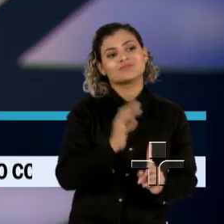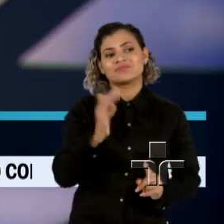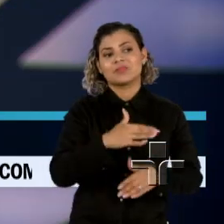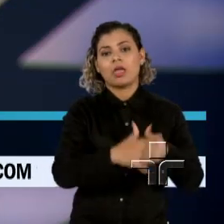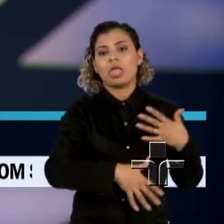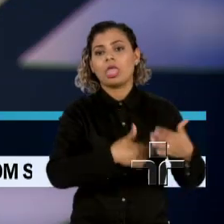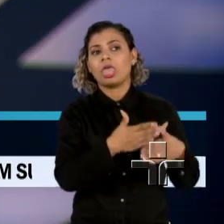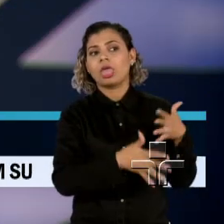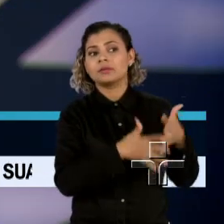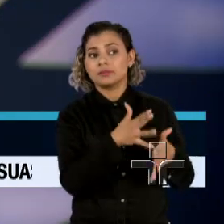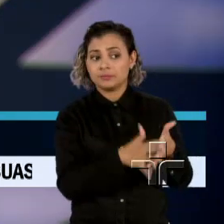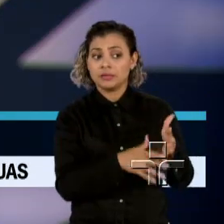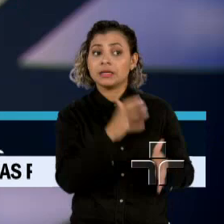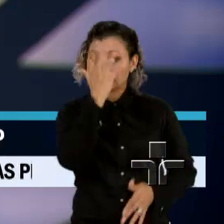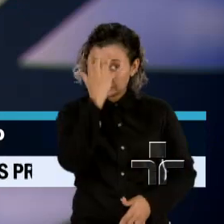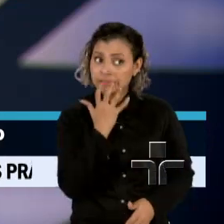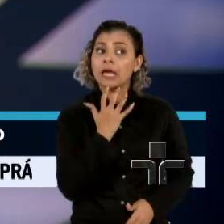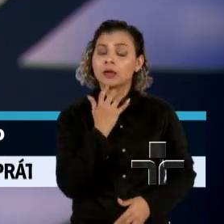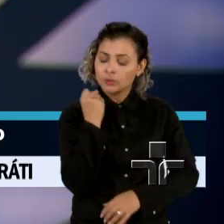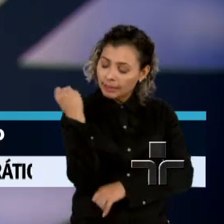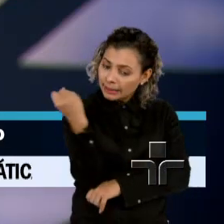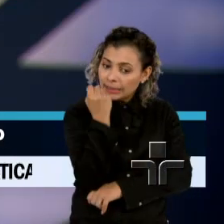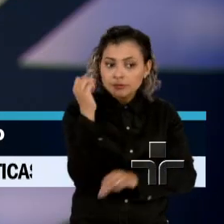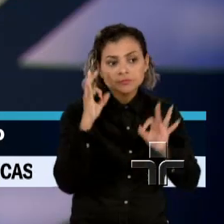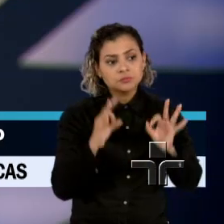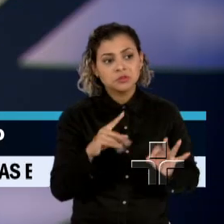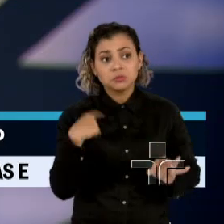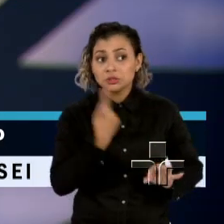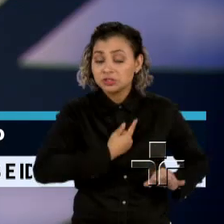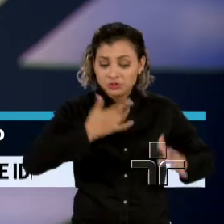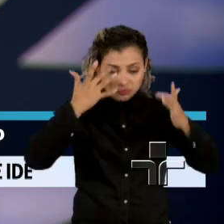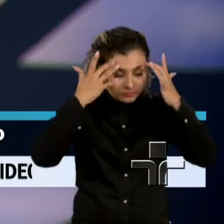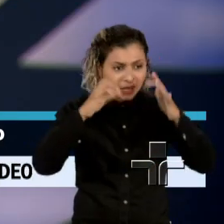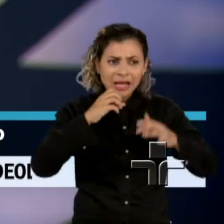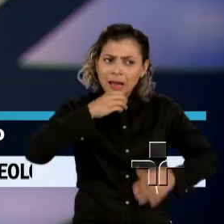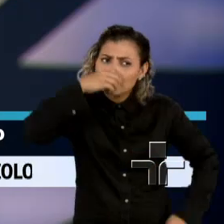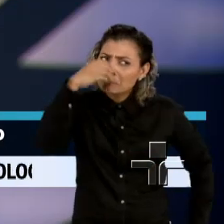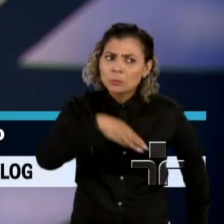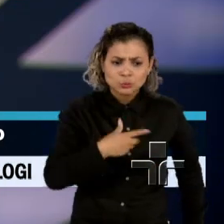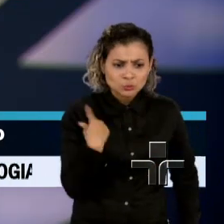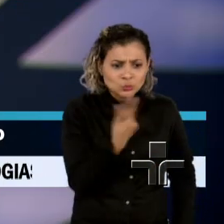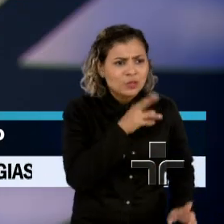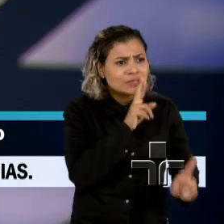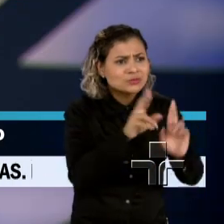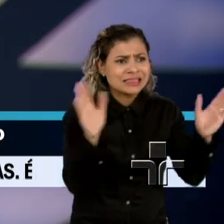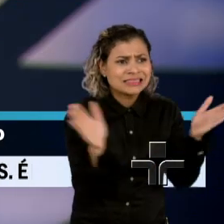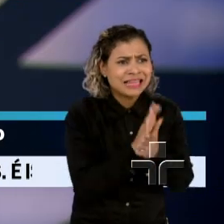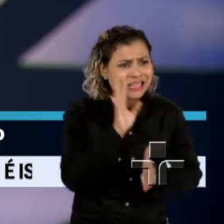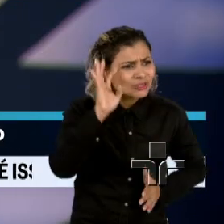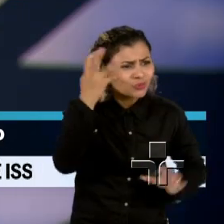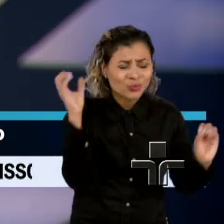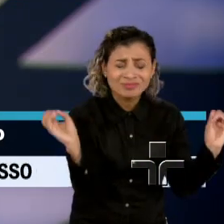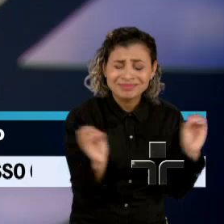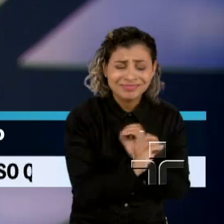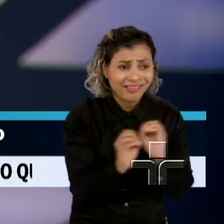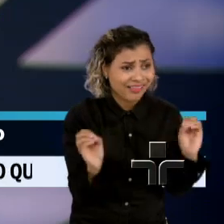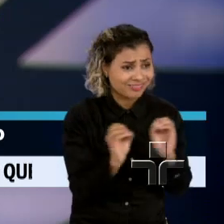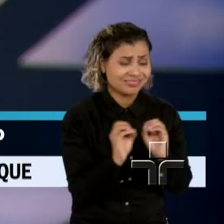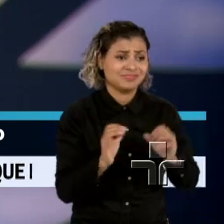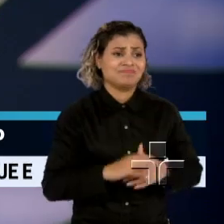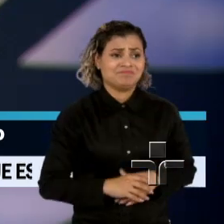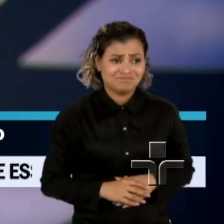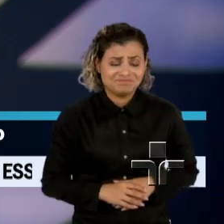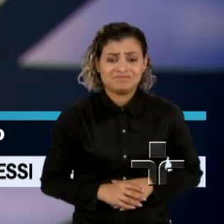dessa investigação. É muito sério, quer dizer, é um absurdo que a gente ainda não tenha tido uma conclusão sobre o assassinato da